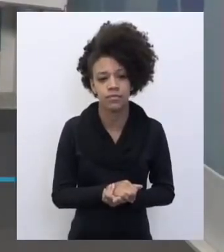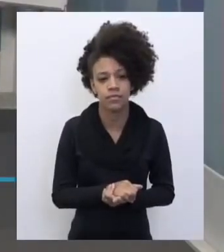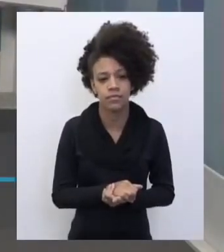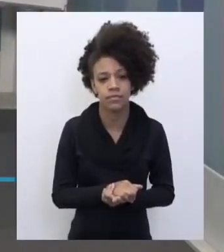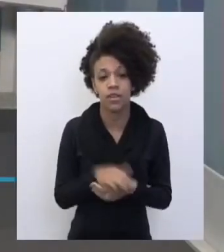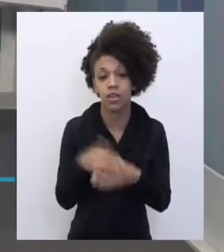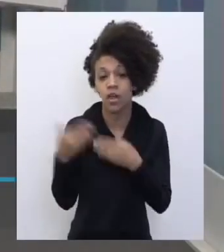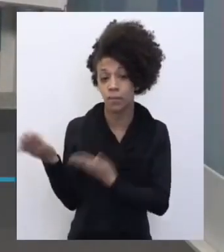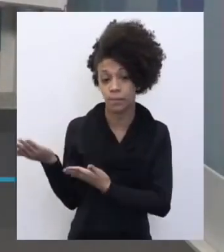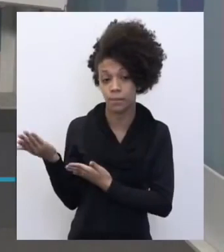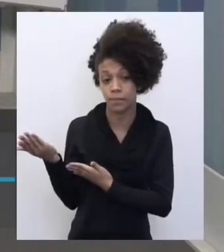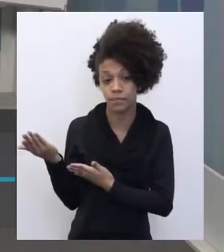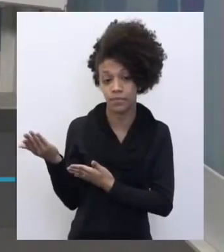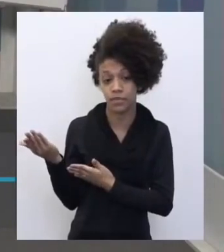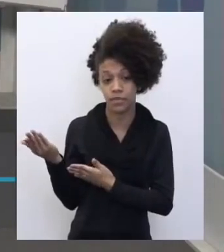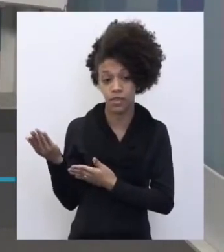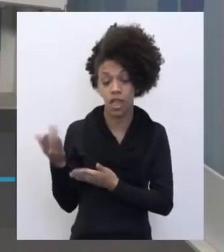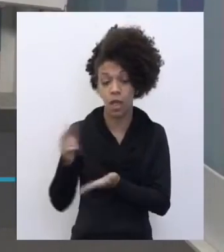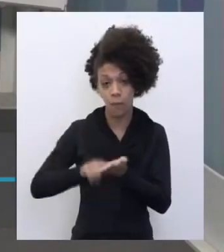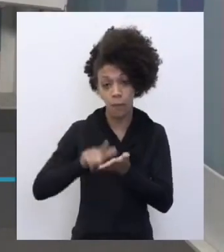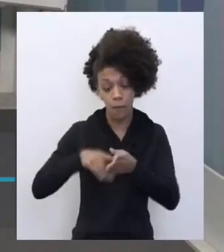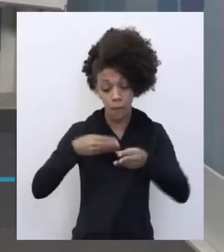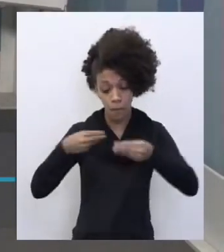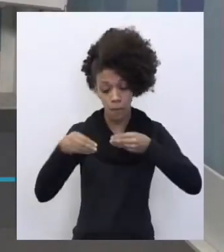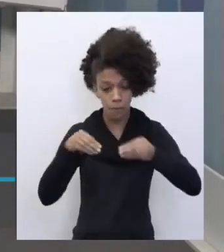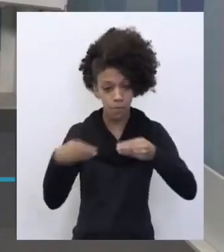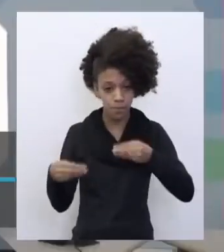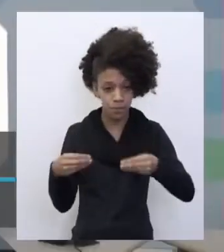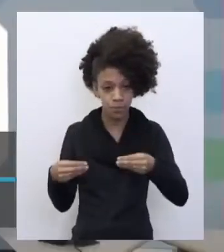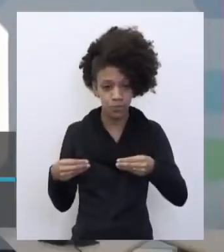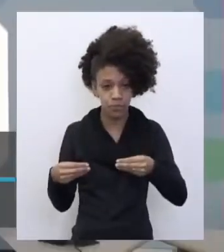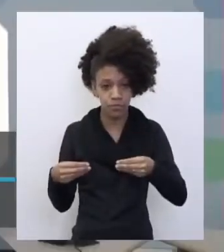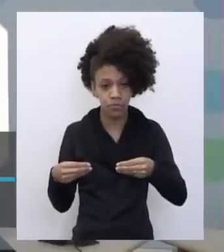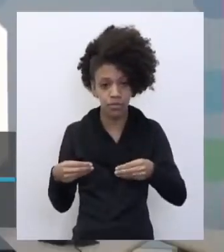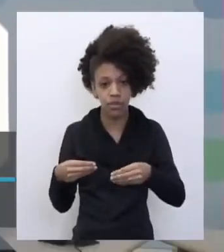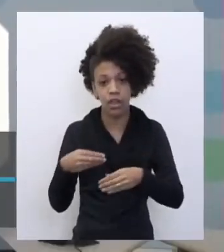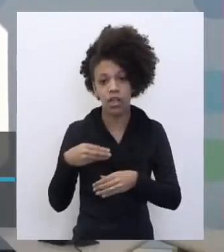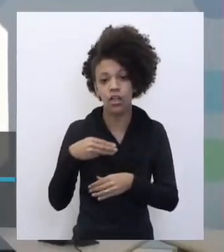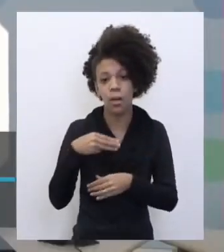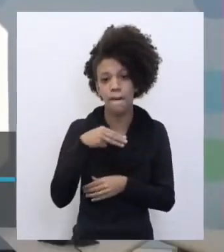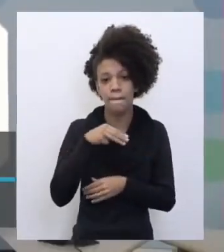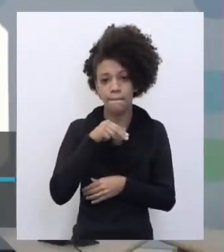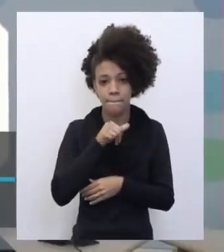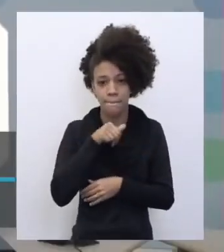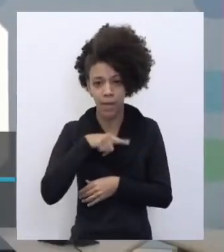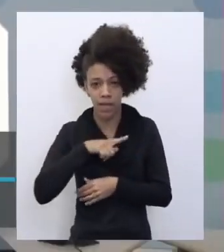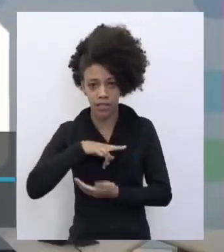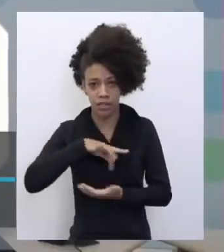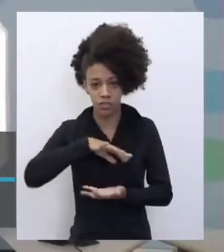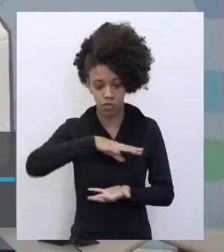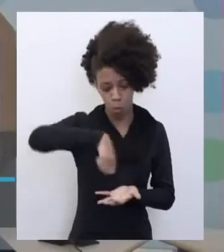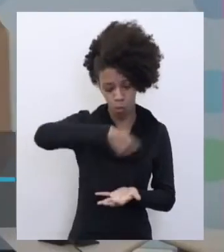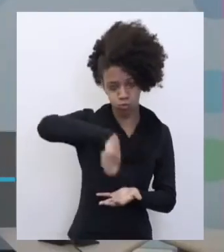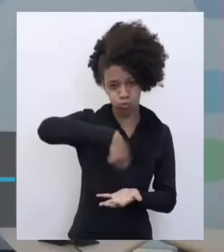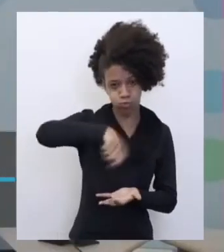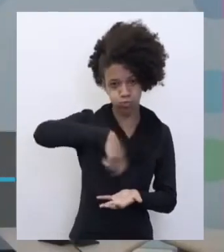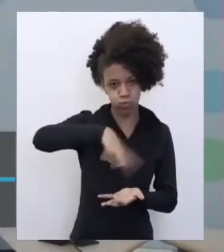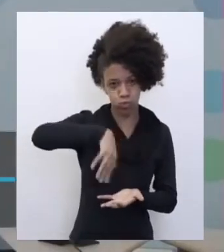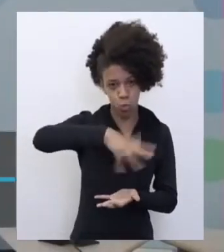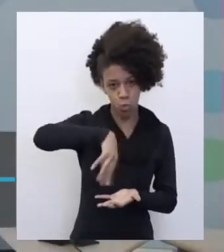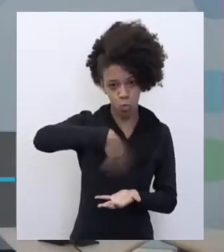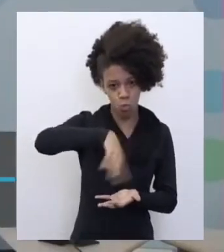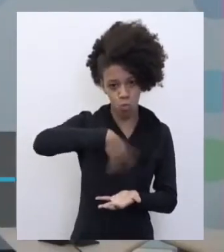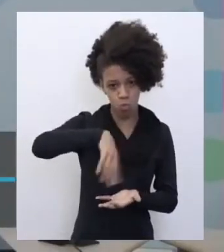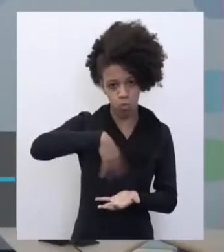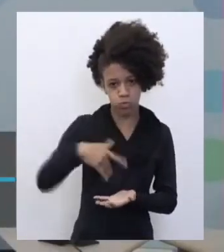Ó, turma, então é uma caixa de papelão, isso aqui era uma caixa de uma peça de máquina de lavar. Então, colocamos um papel de seda